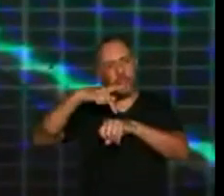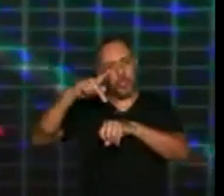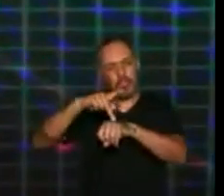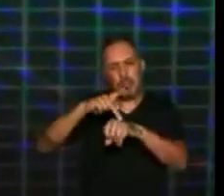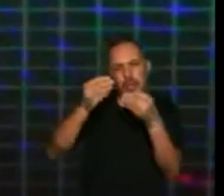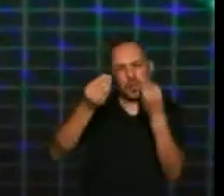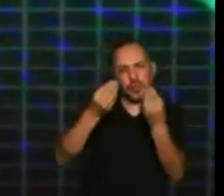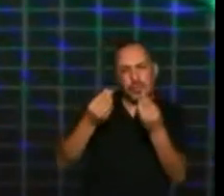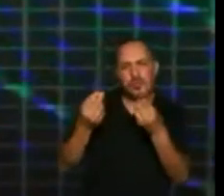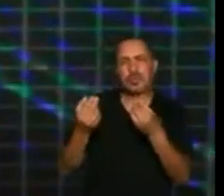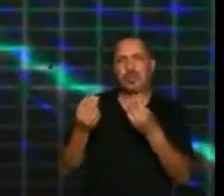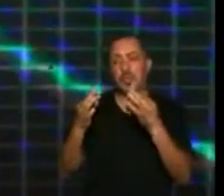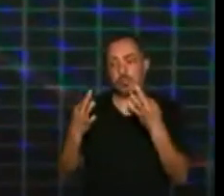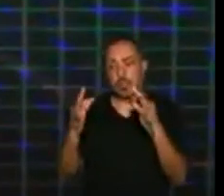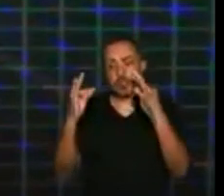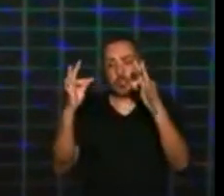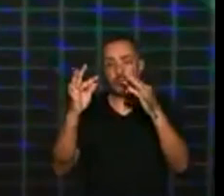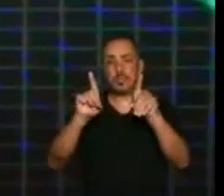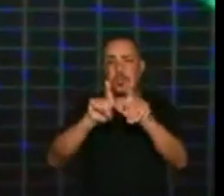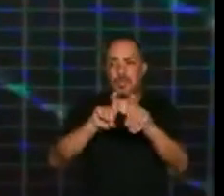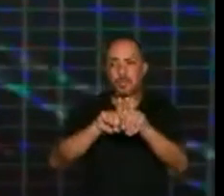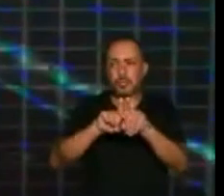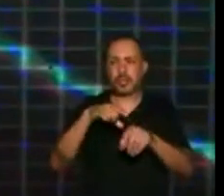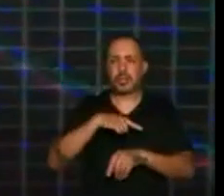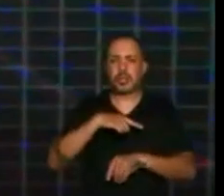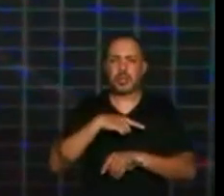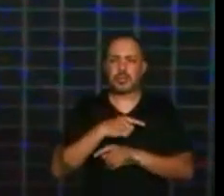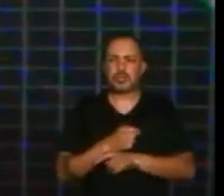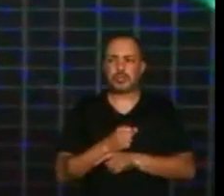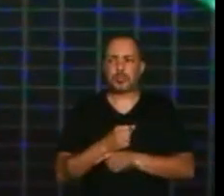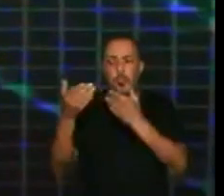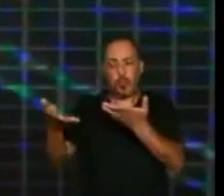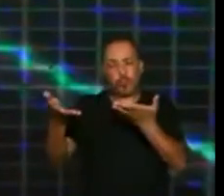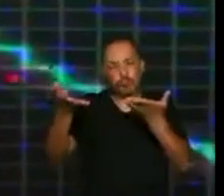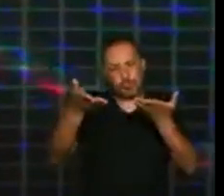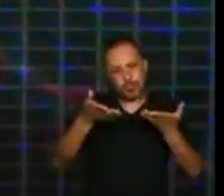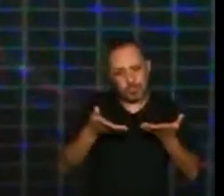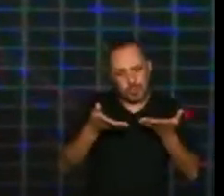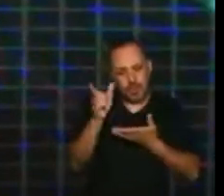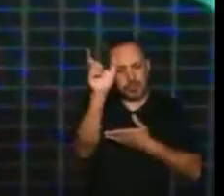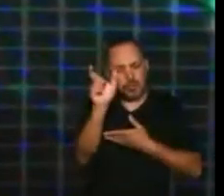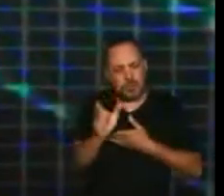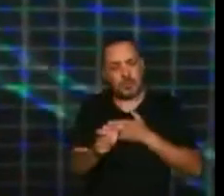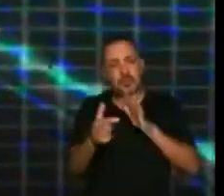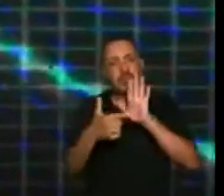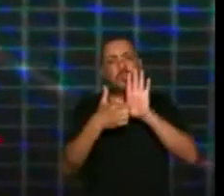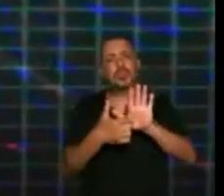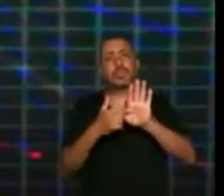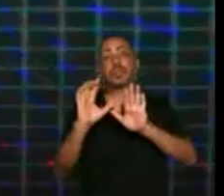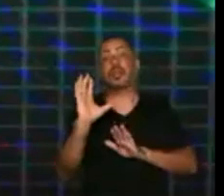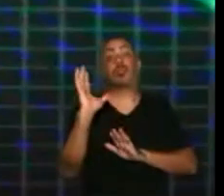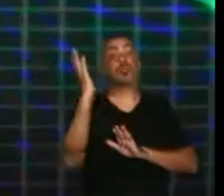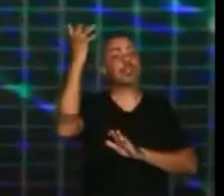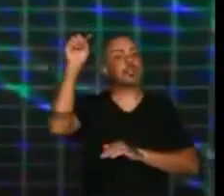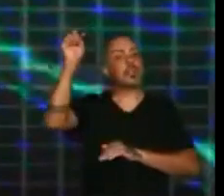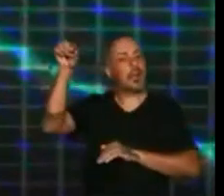de tecnologia tem crescido muito lá. E a gente também tem um convidado aqui que vai mostrar para a gente o que tem acontecido lá e de que